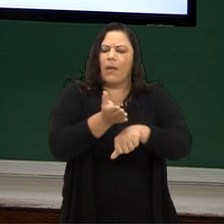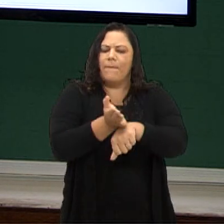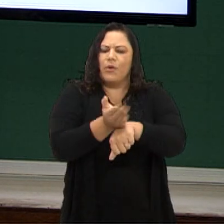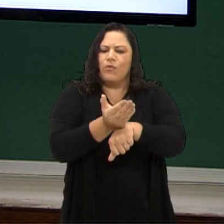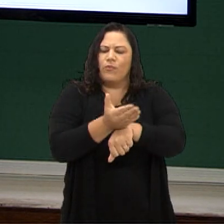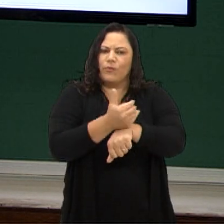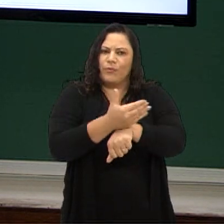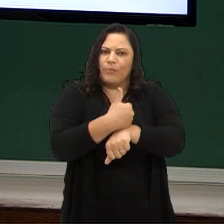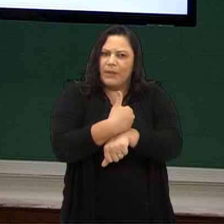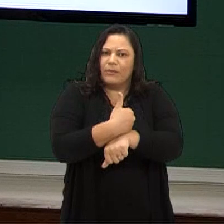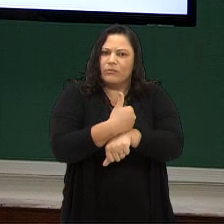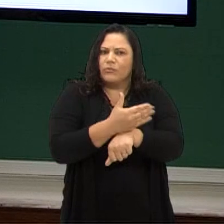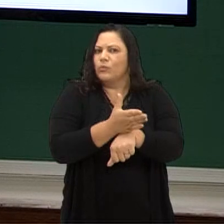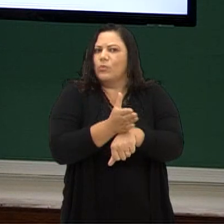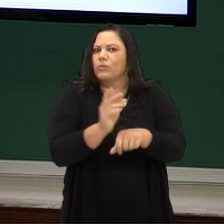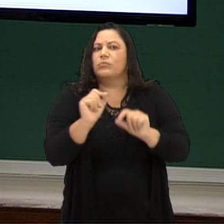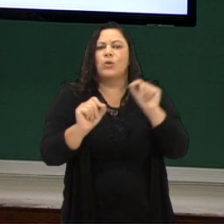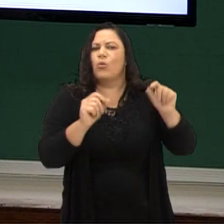ponteiros do relógio?